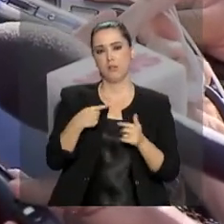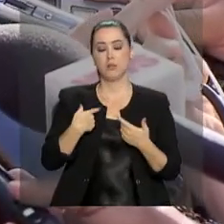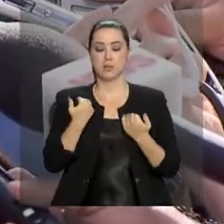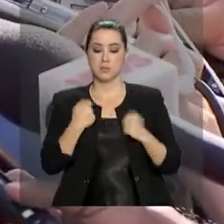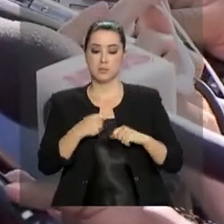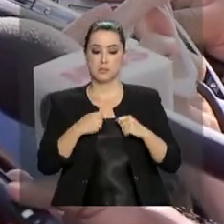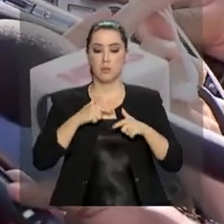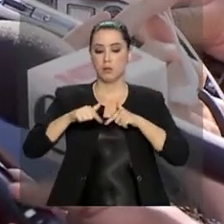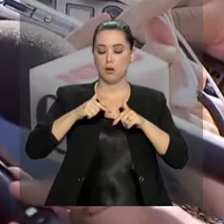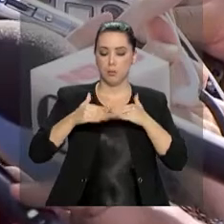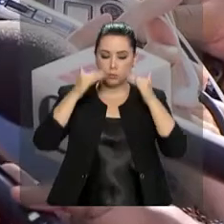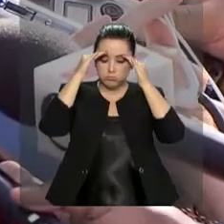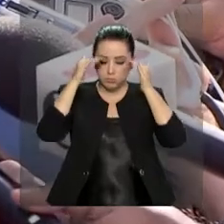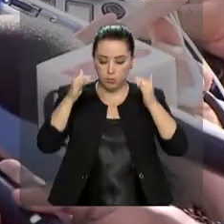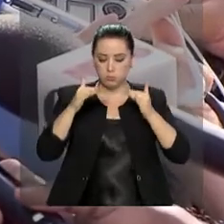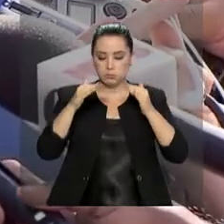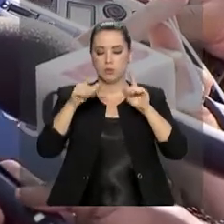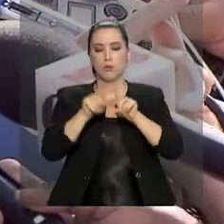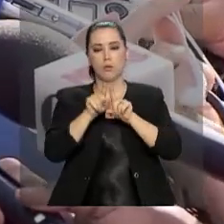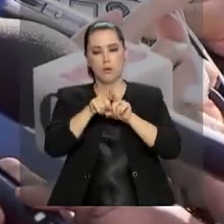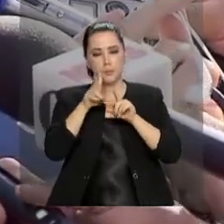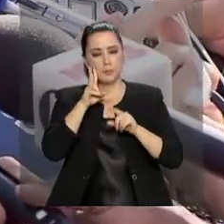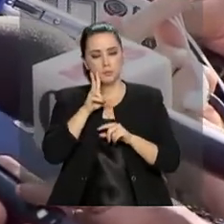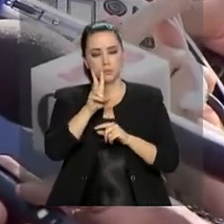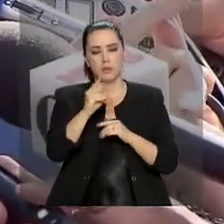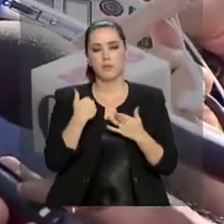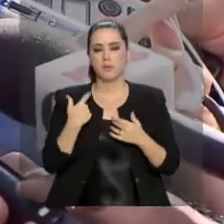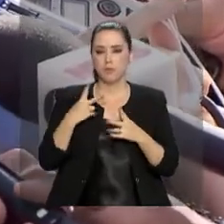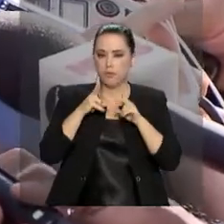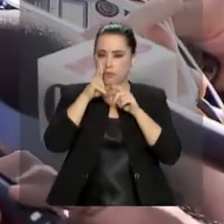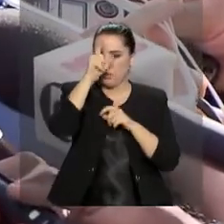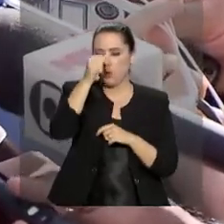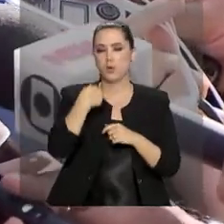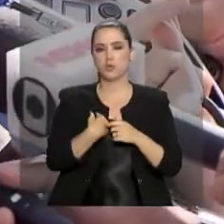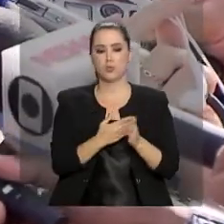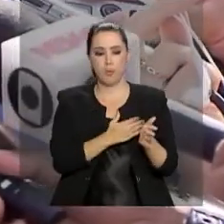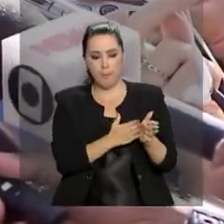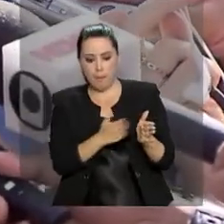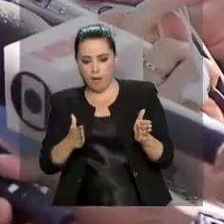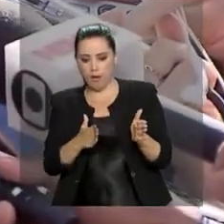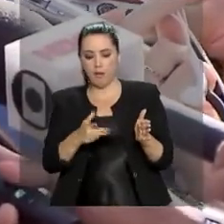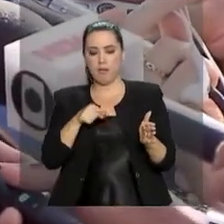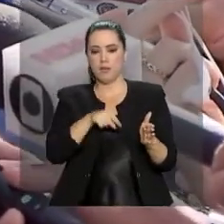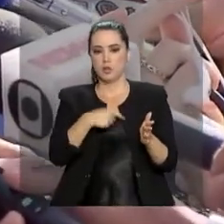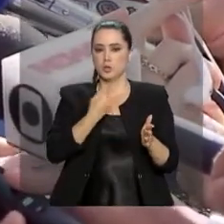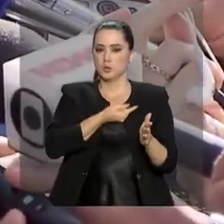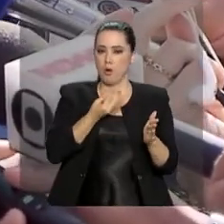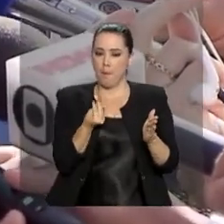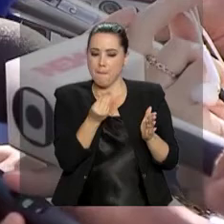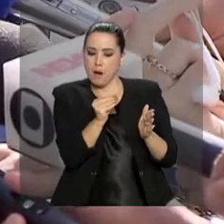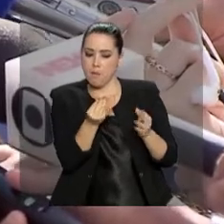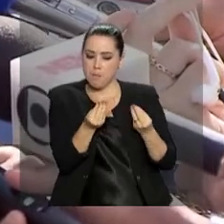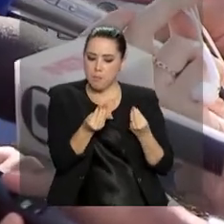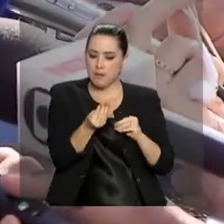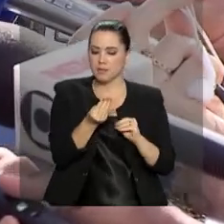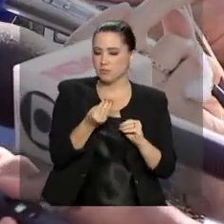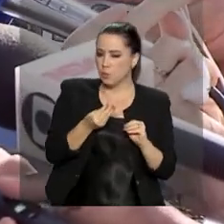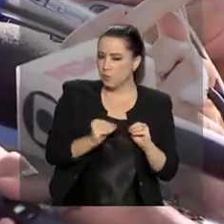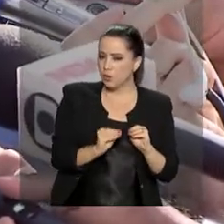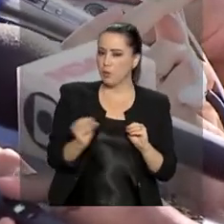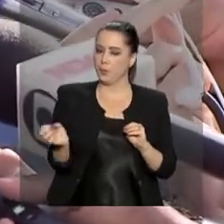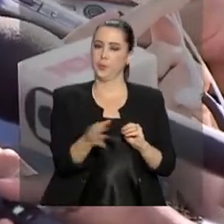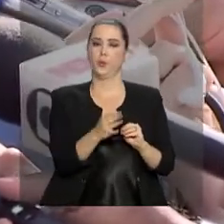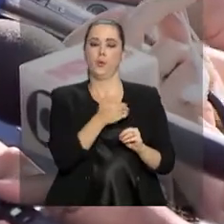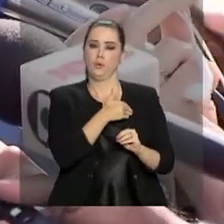é trabalhar é muito fortemente para um espaço tão curto de tempo poder colocar os nossos conceitos para para o